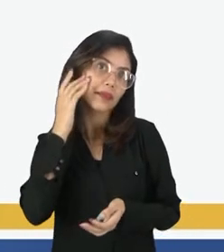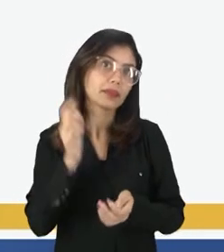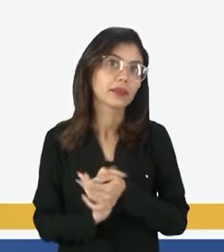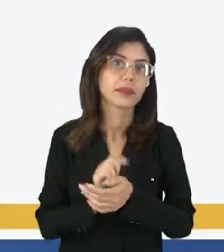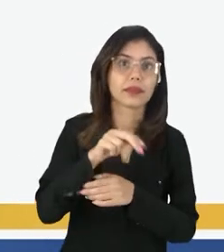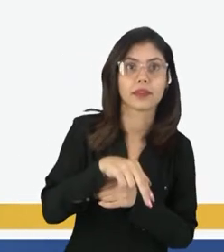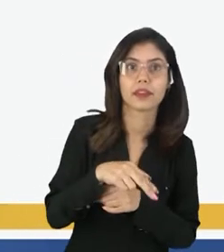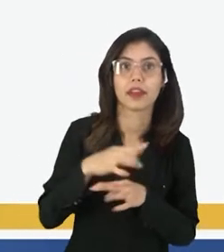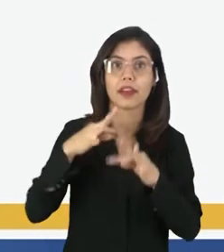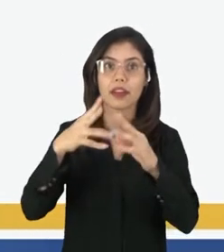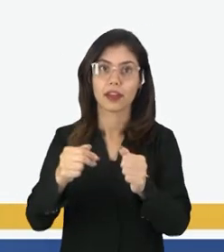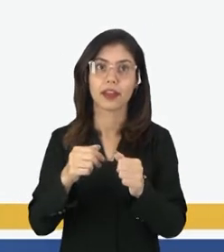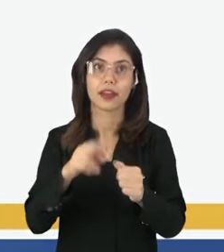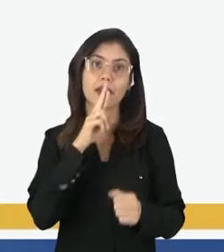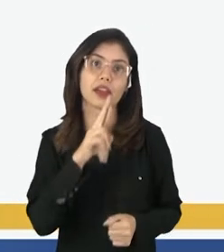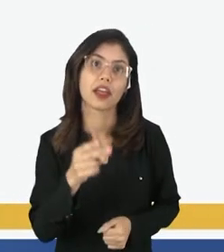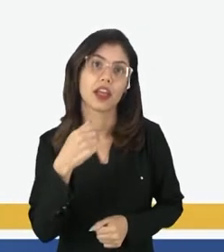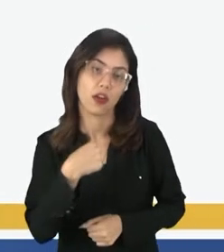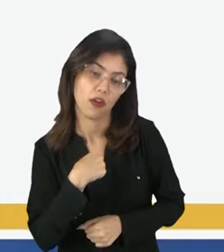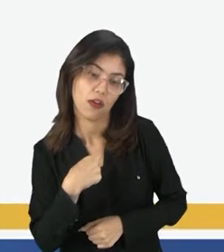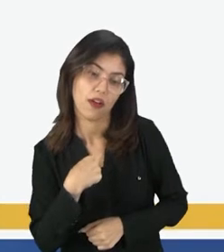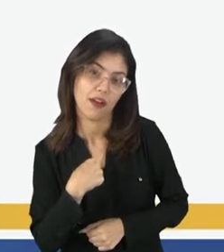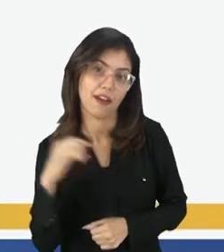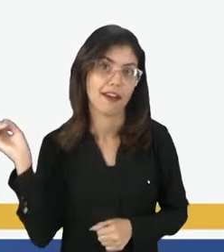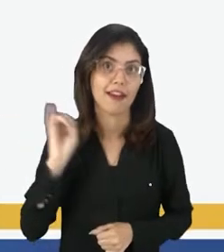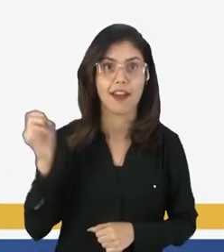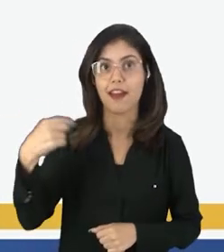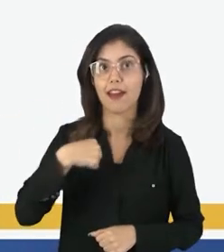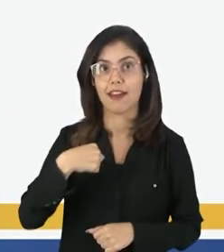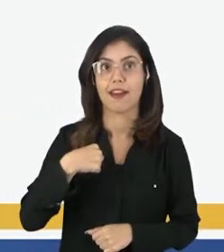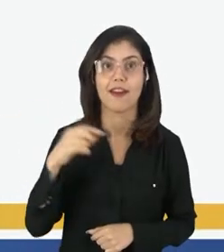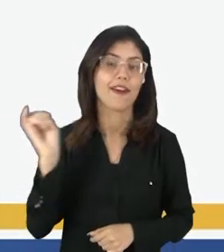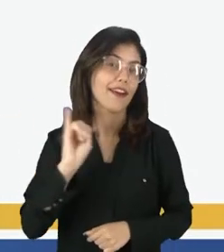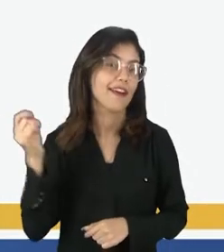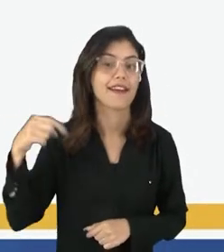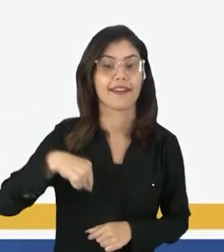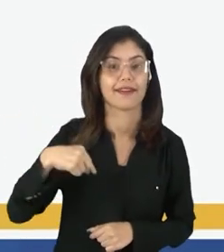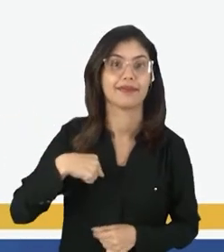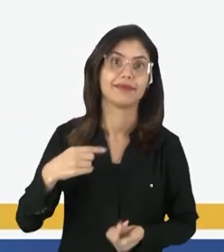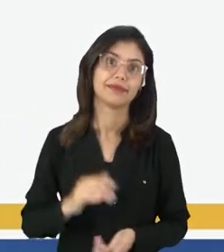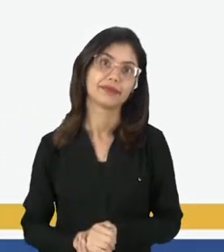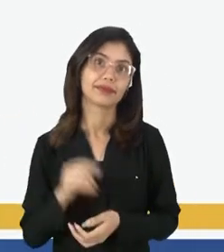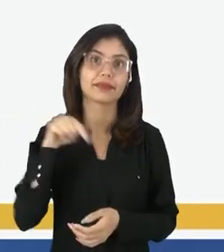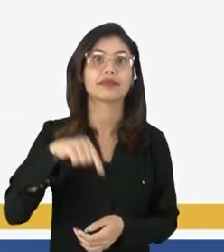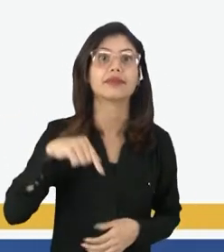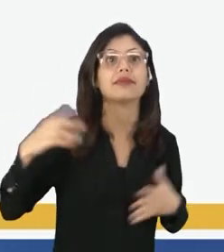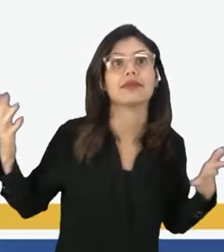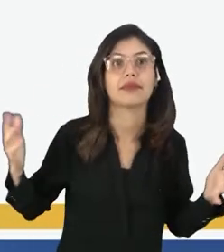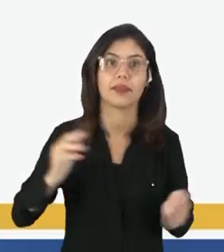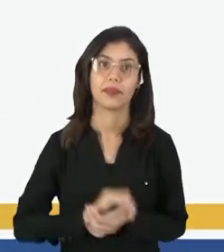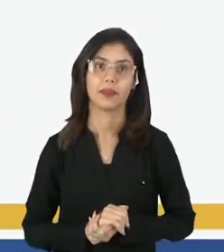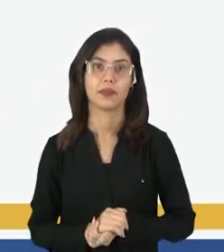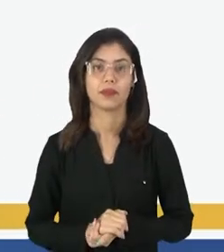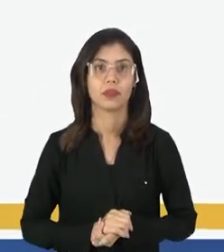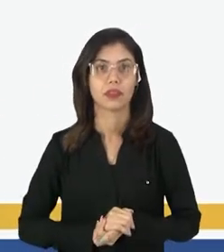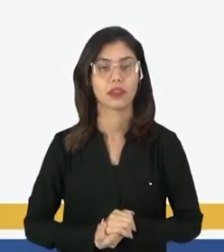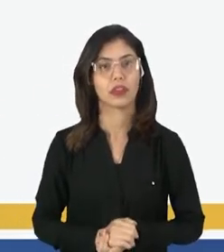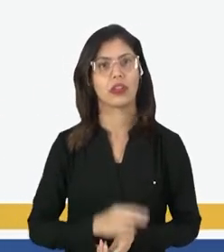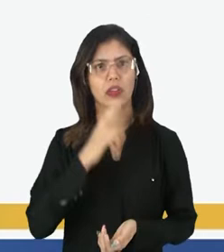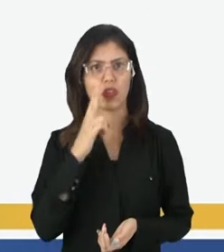colocar a cabeça para fora da Viola e responder Oi eu aqui oi eu aqui ó aqui aqui ó